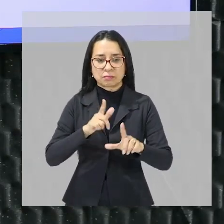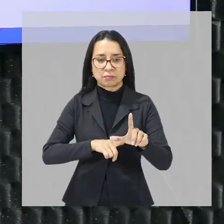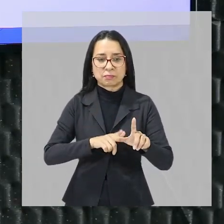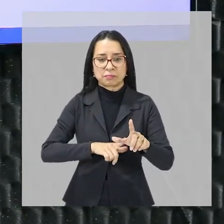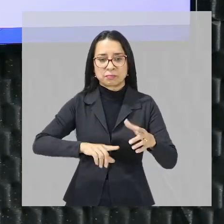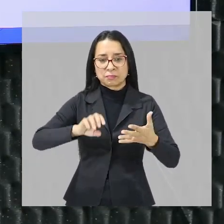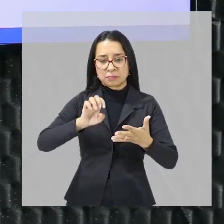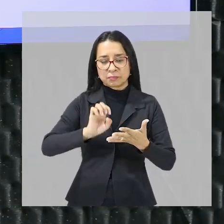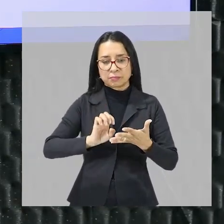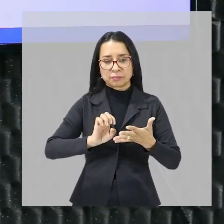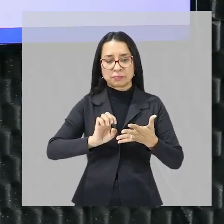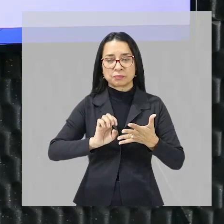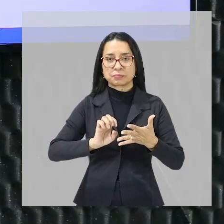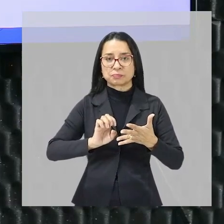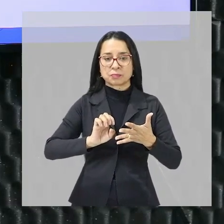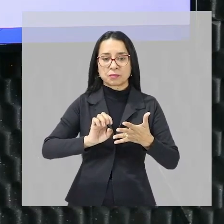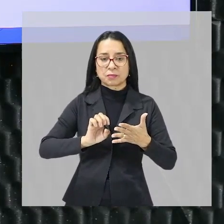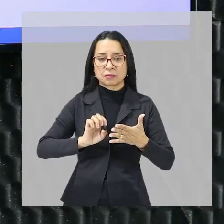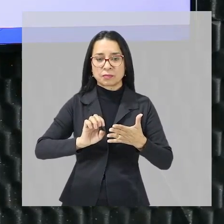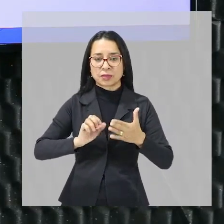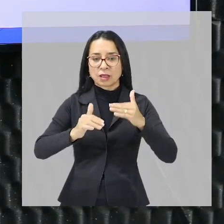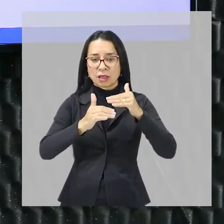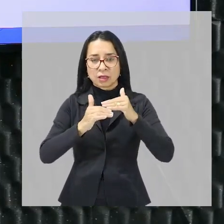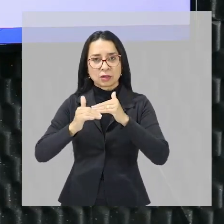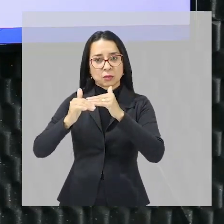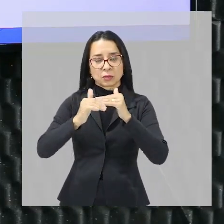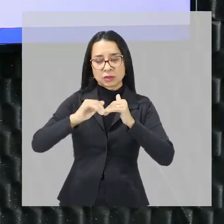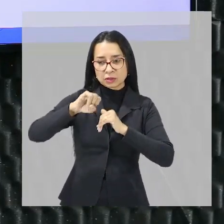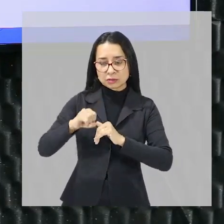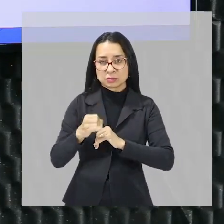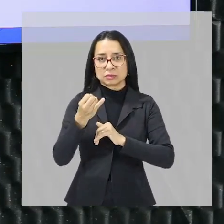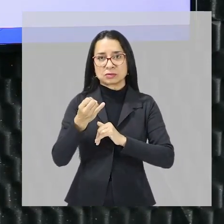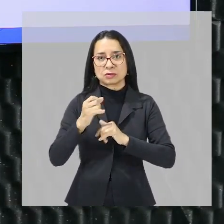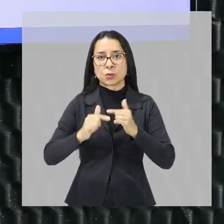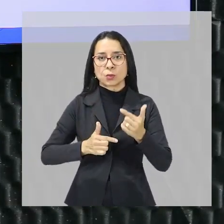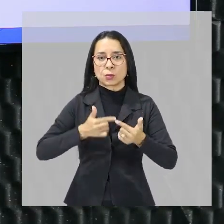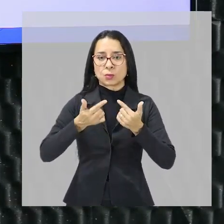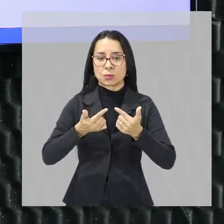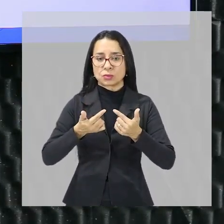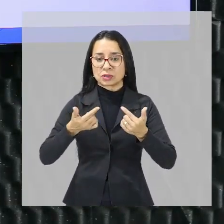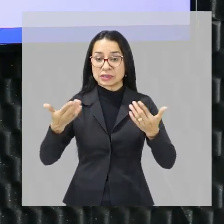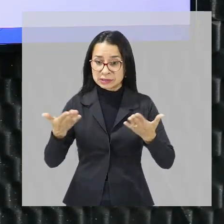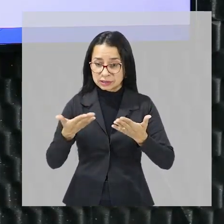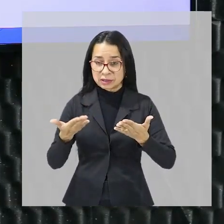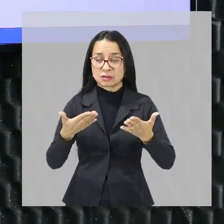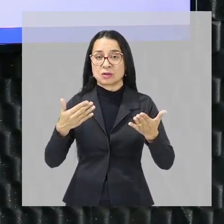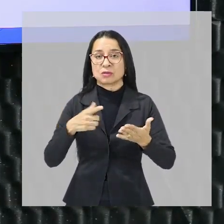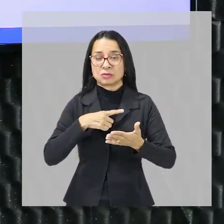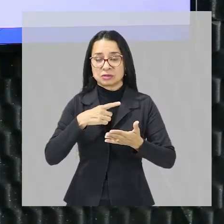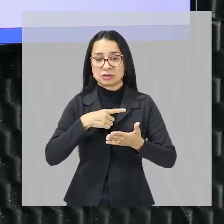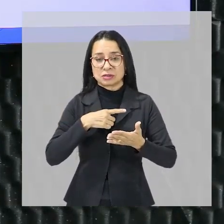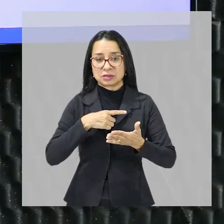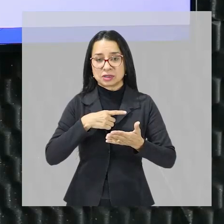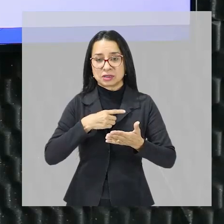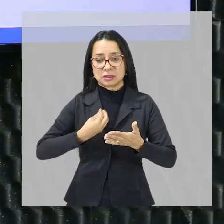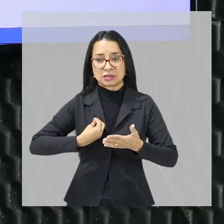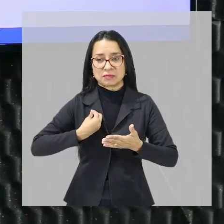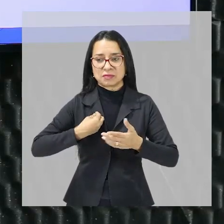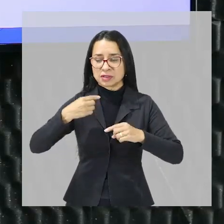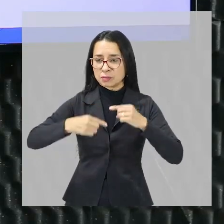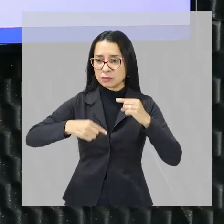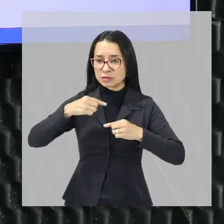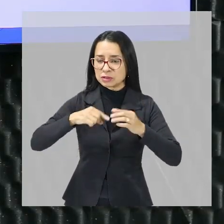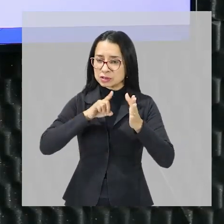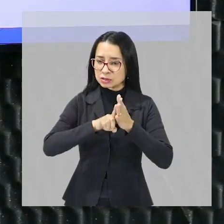Letra E, igualdade de oportunidades. Isso é uma luta que as mulheres até hoje têm em determinadas áreas, né? No mercado de trabalho, na vida política, por exemplo, a